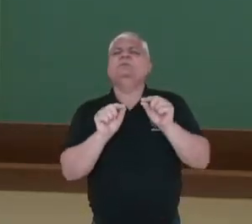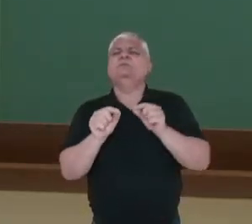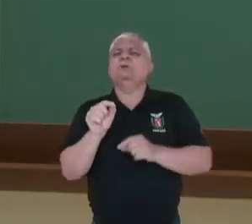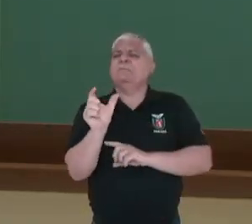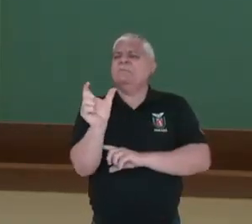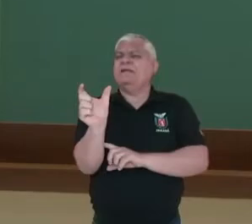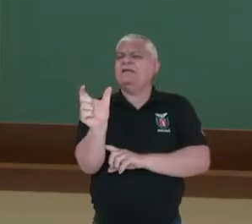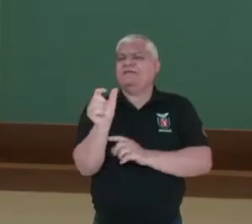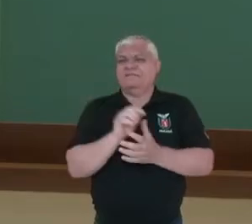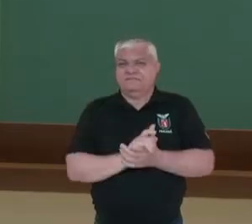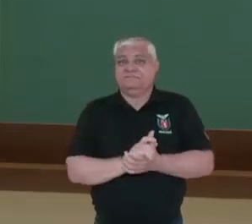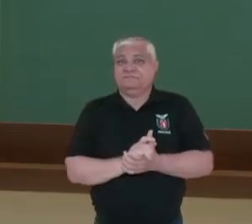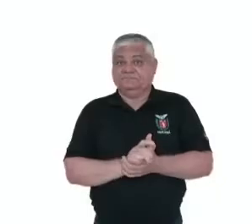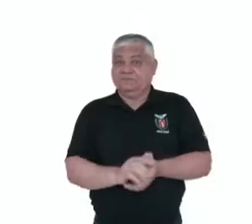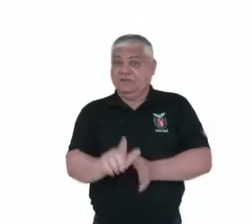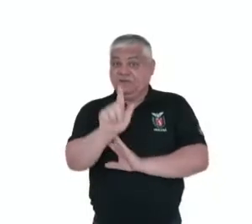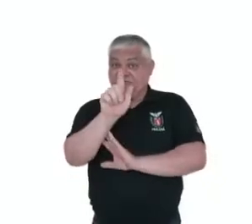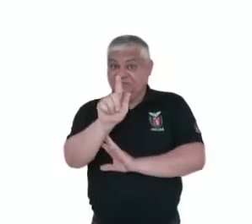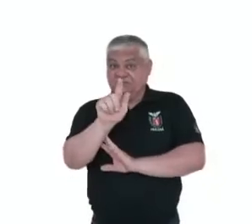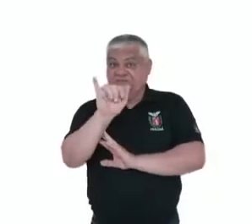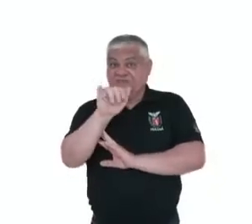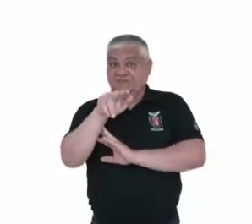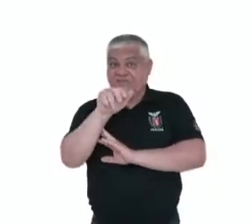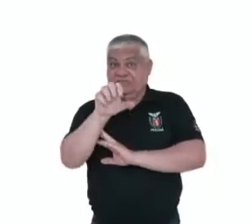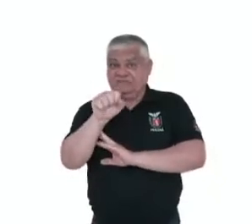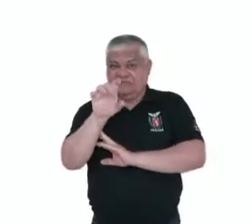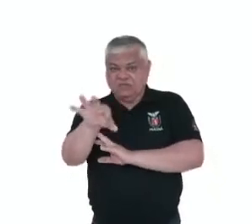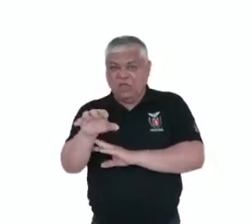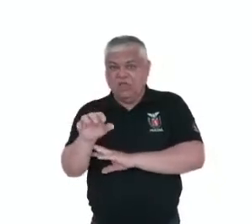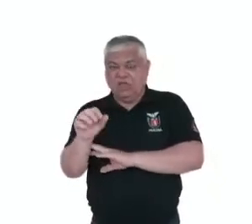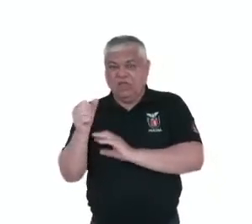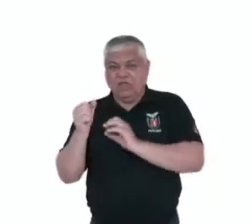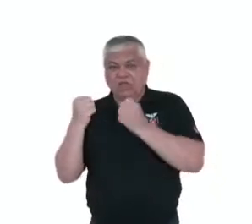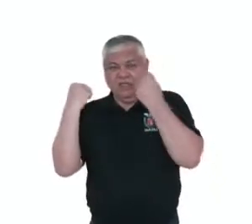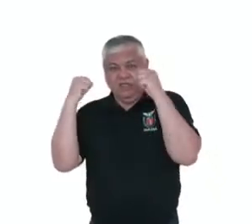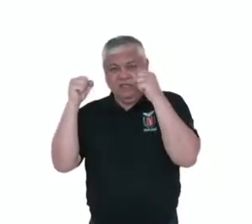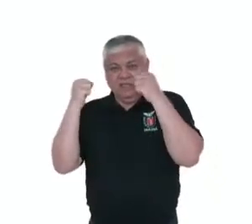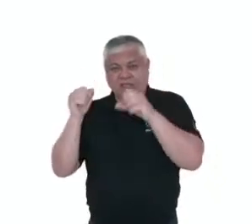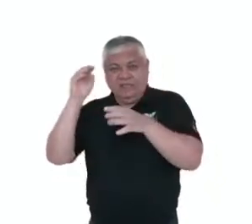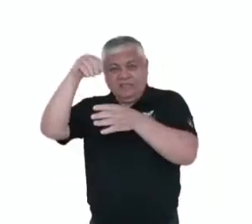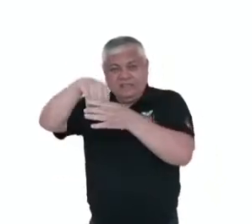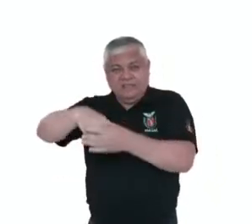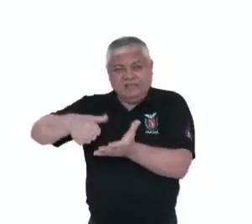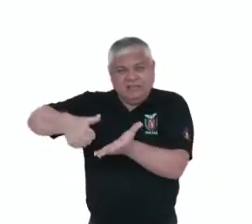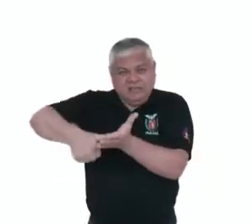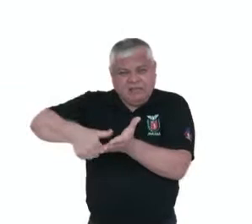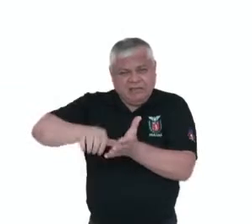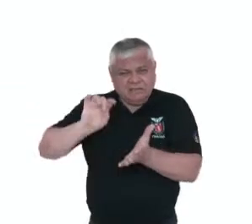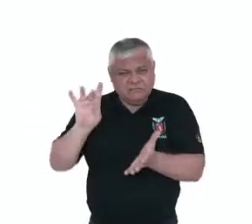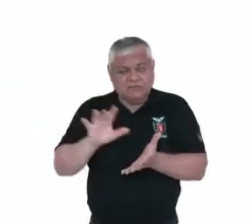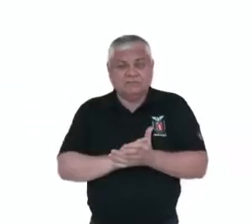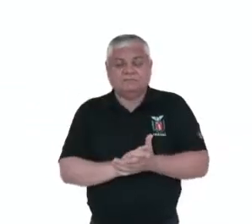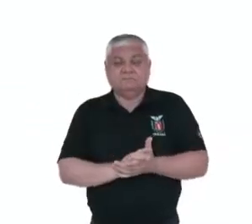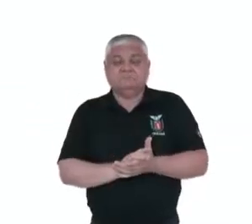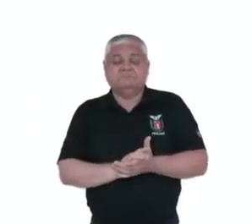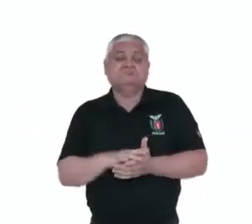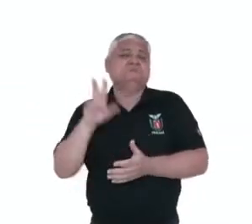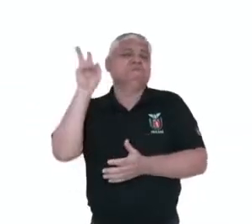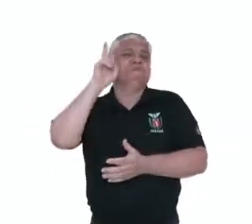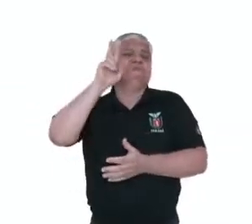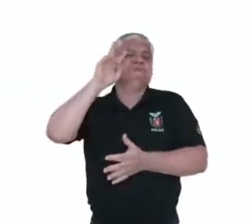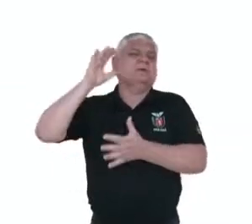isso ginástica é praticada somente para academias será e na história